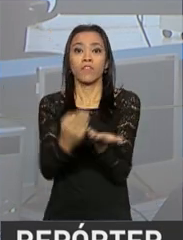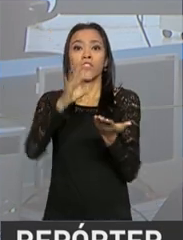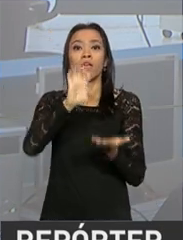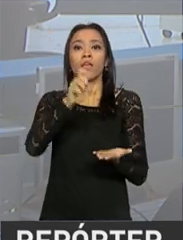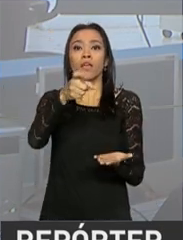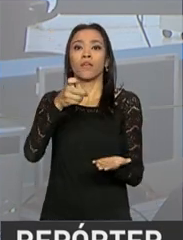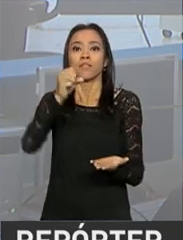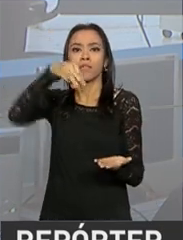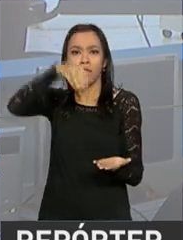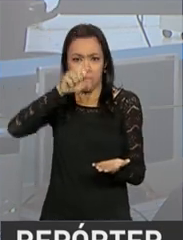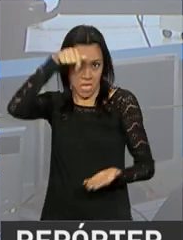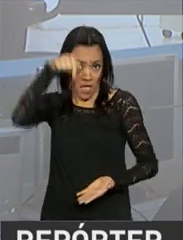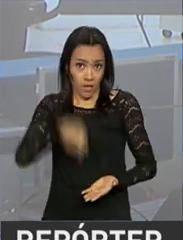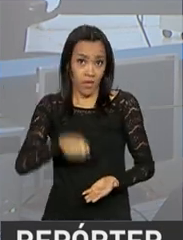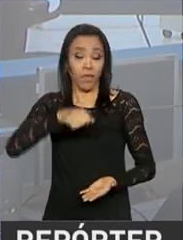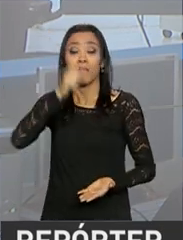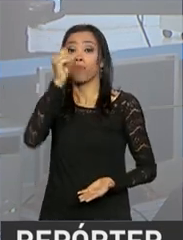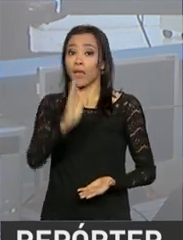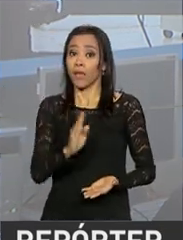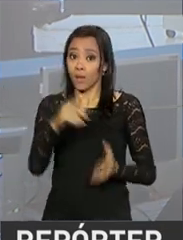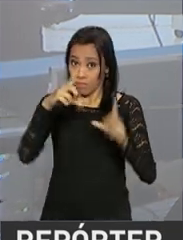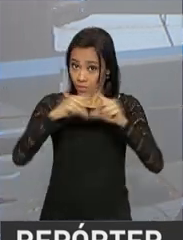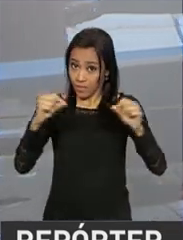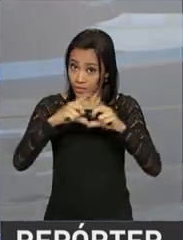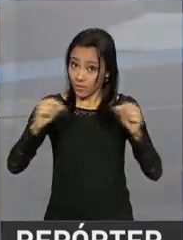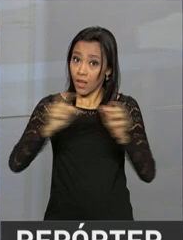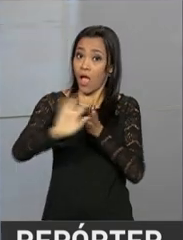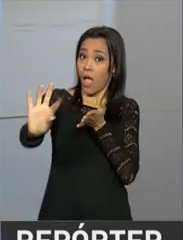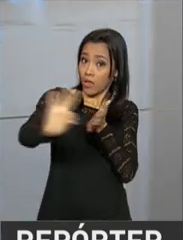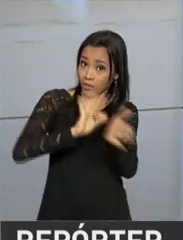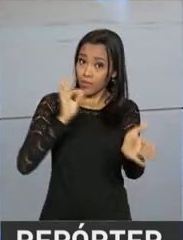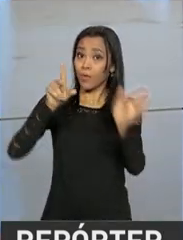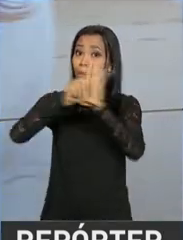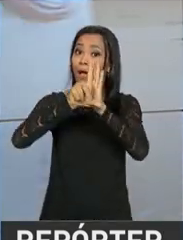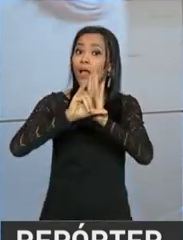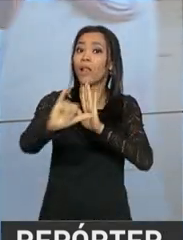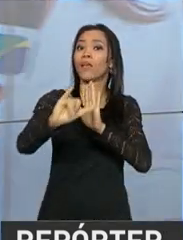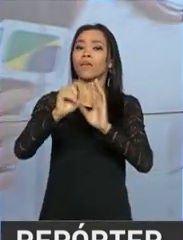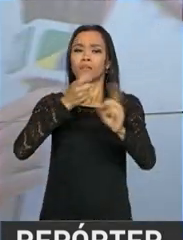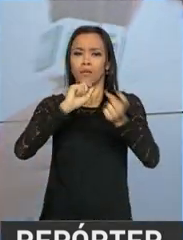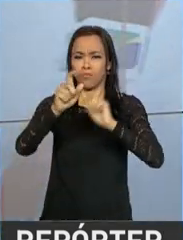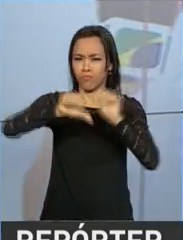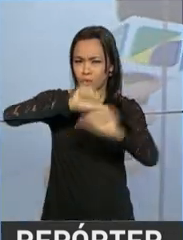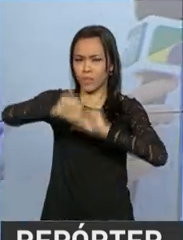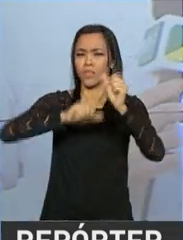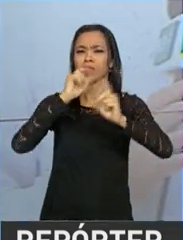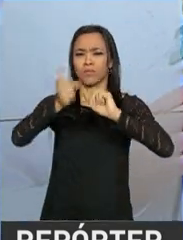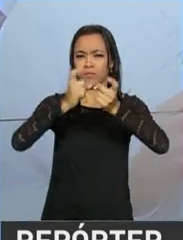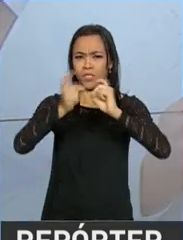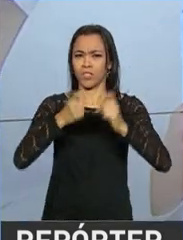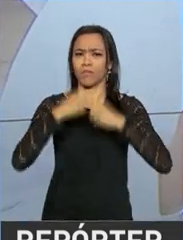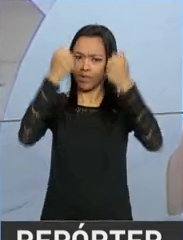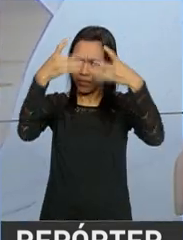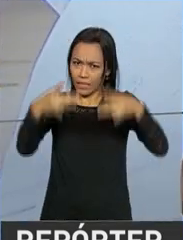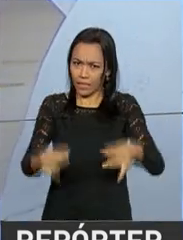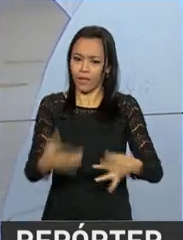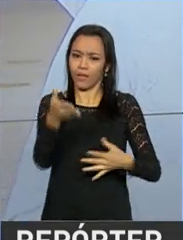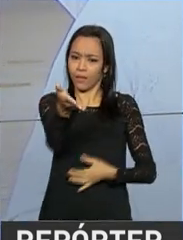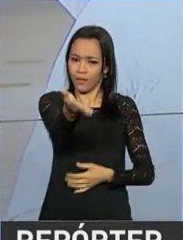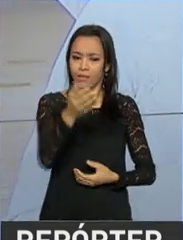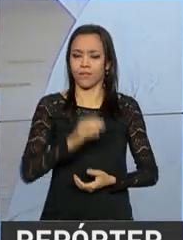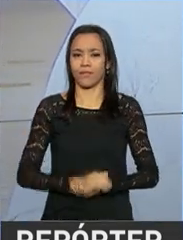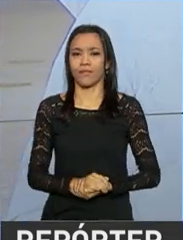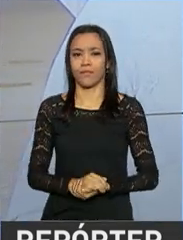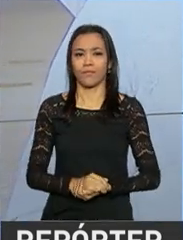ele sancionou a lei da reforma administrativa. Vamos ao vivo então ao Palácio do Planalto, onde está a repórter Thaisa Dias, que traz para a gente as